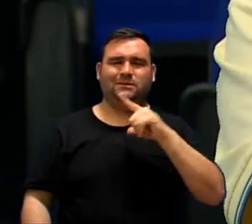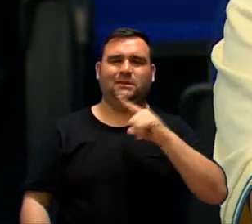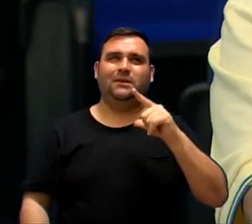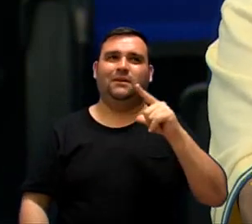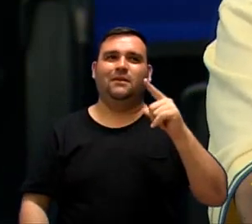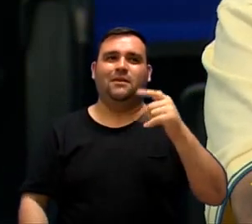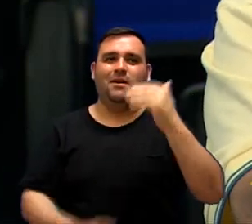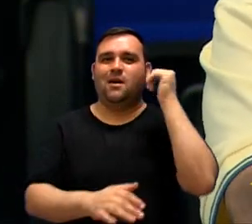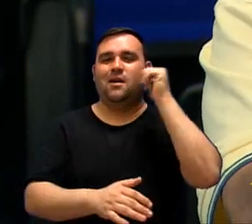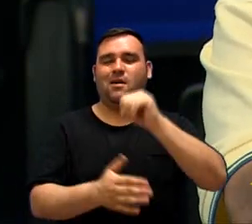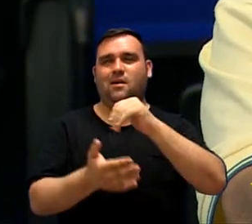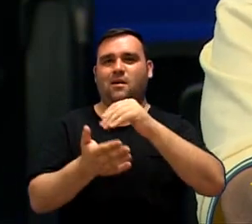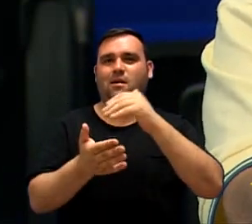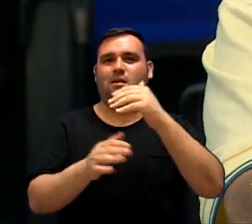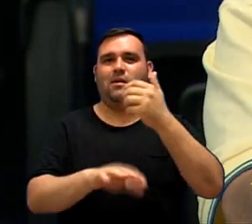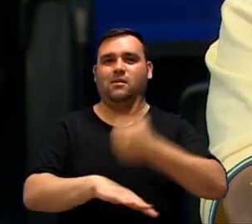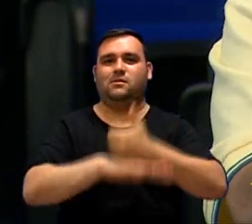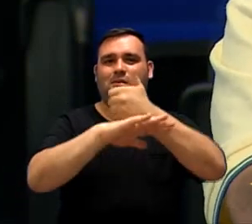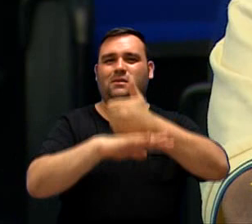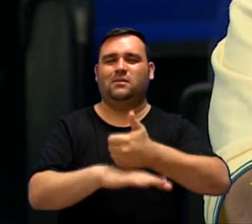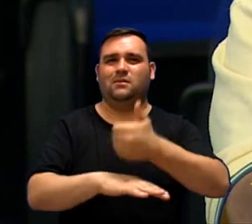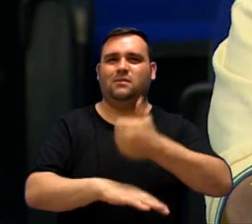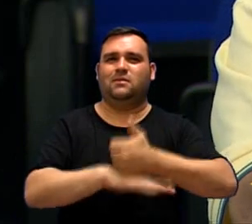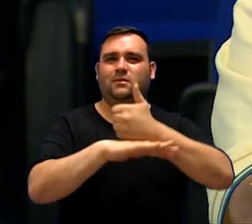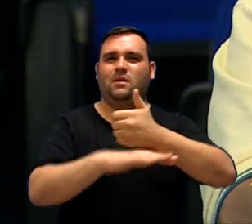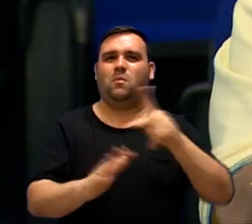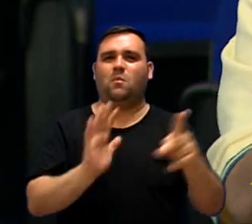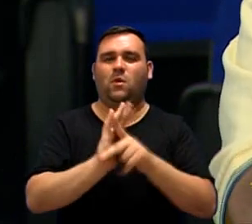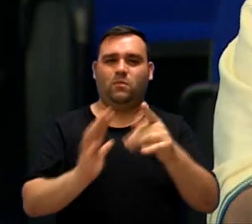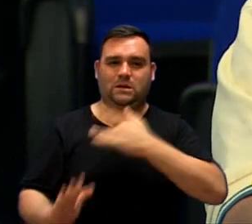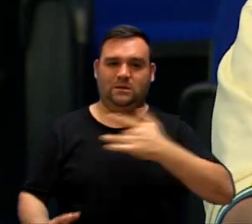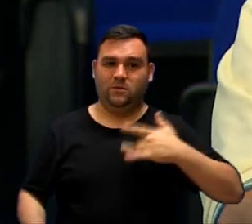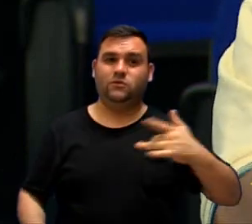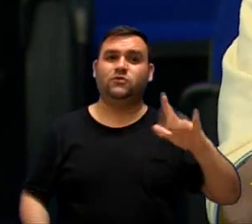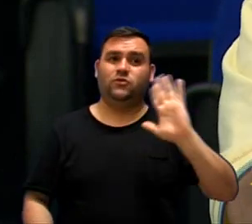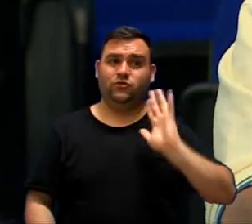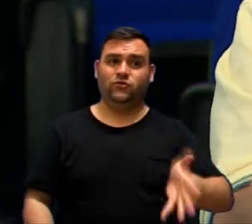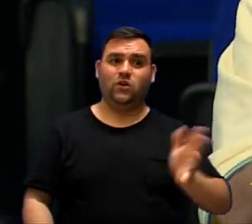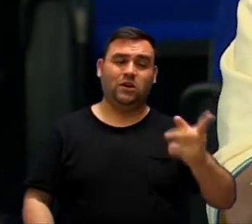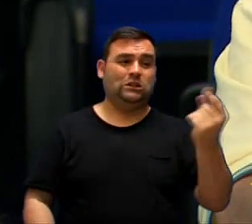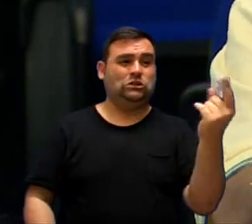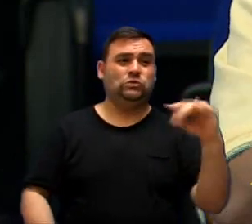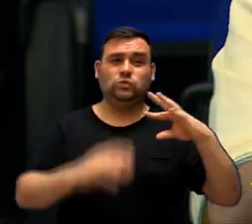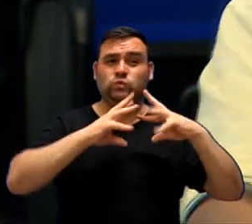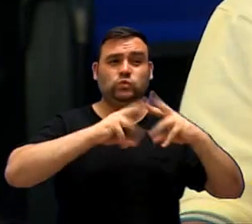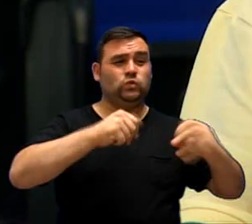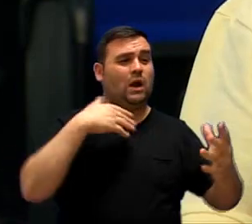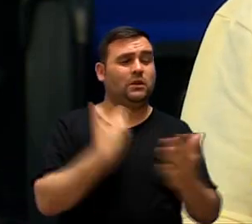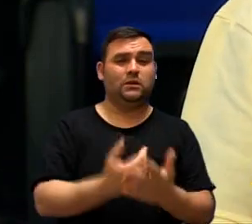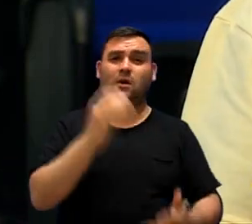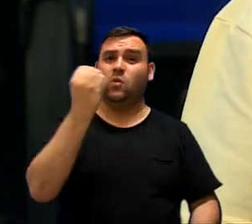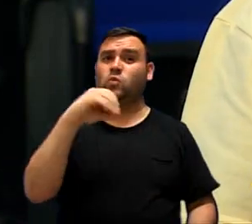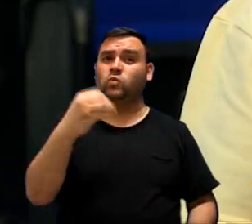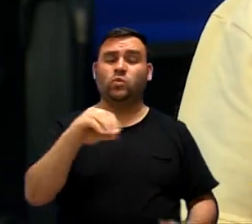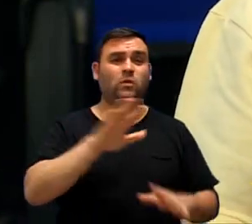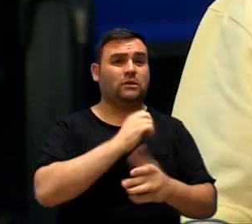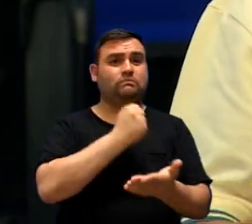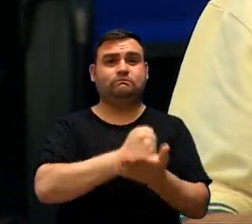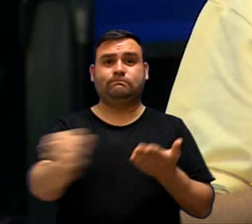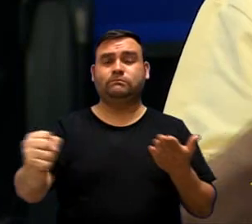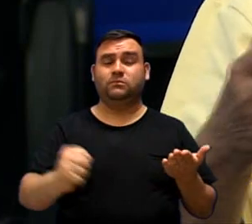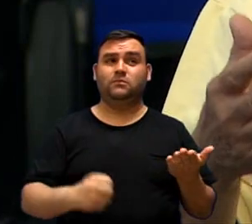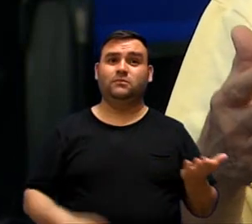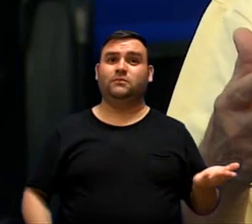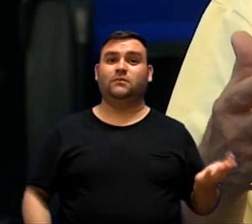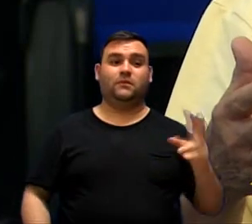a Secretaria, perdoe se estiver errado, a Secretaria da Saúde já consumiu a verba agora até outubro.